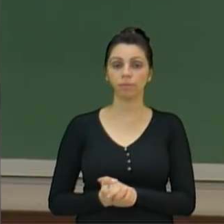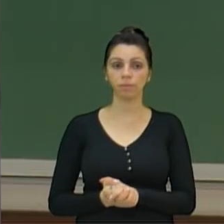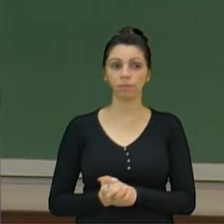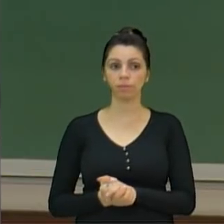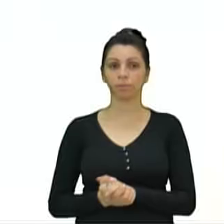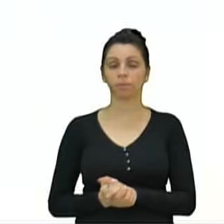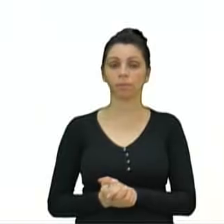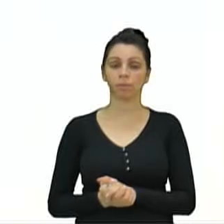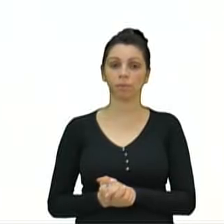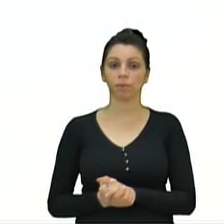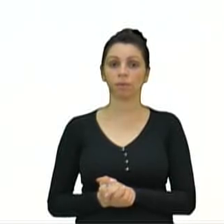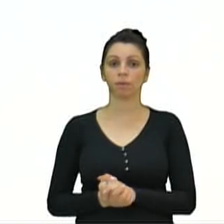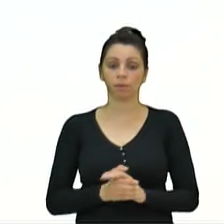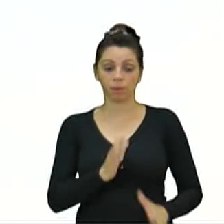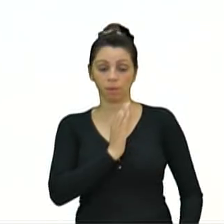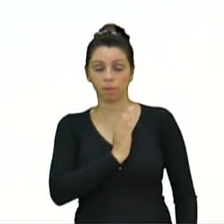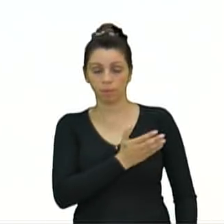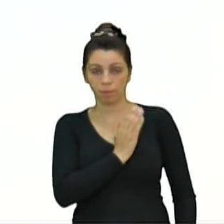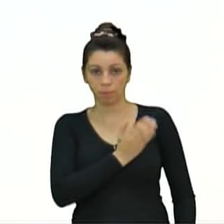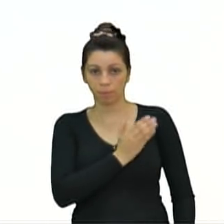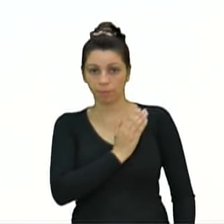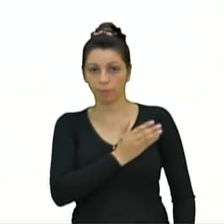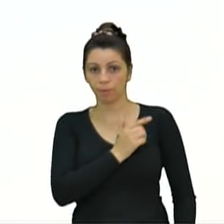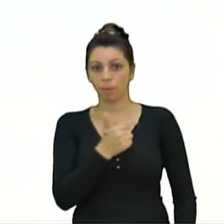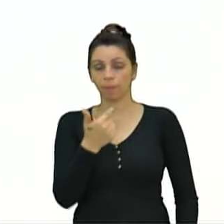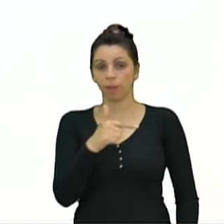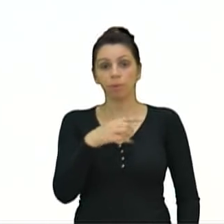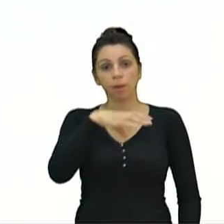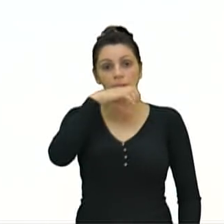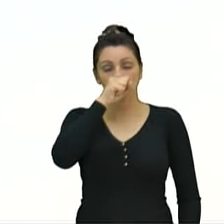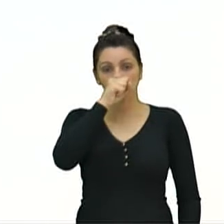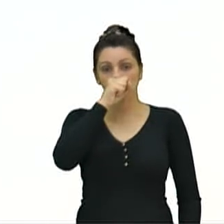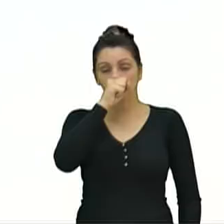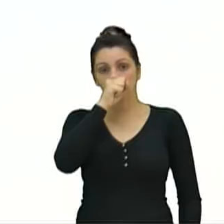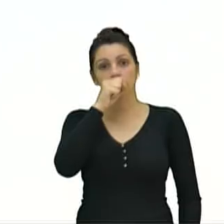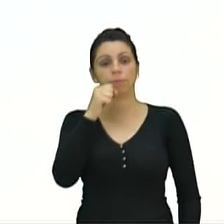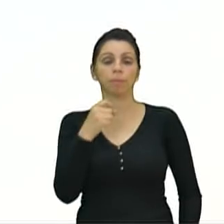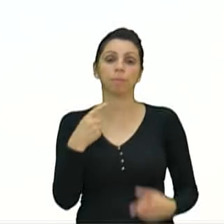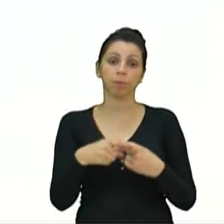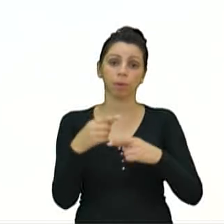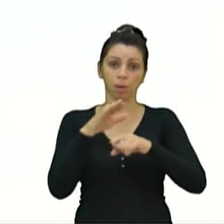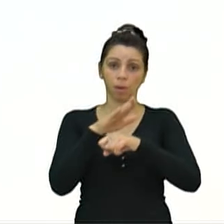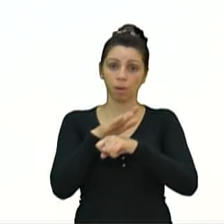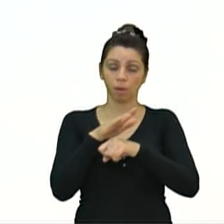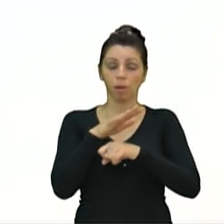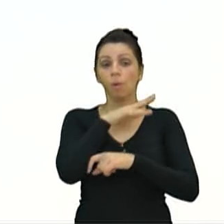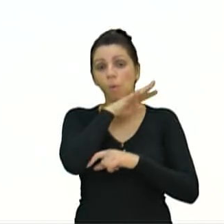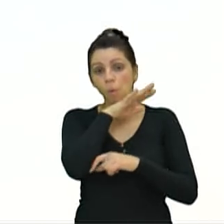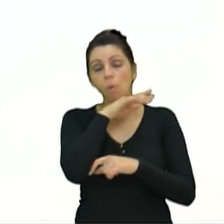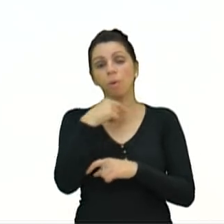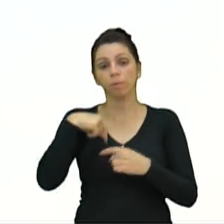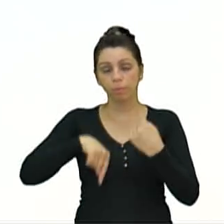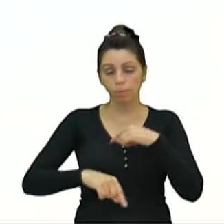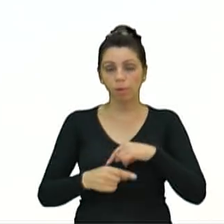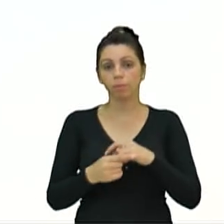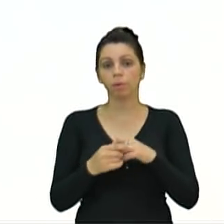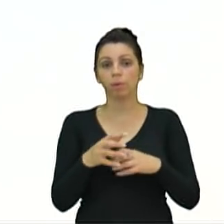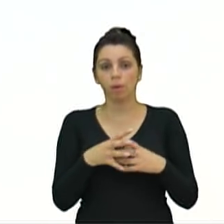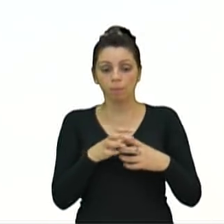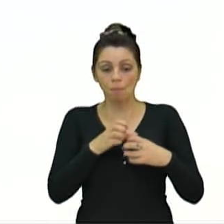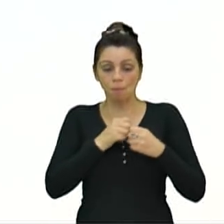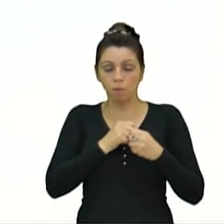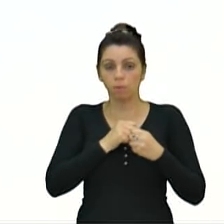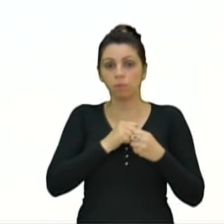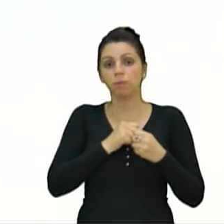falar. Ó, o sangue rico em gás carbônico, e o gás carbônico é ruim para o nosso corpo, tá? Ele vai ser bombeado do